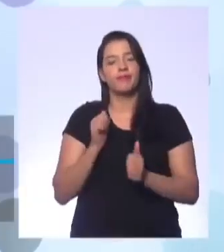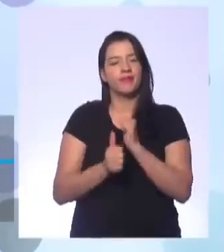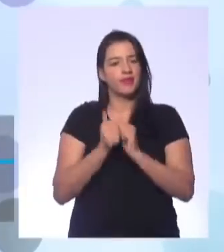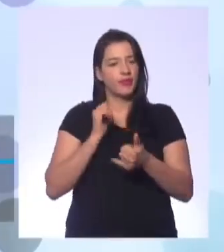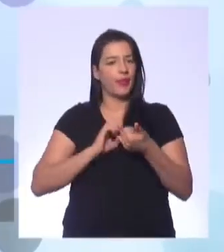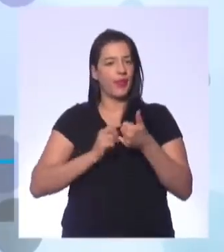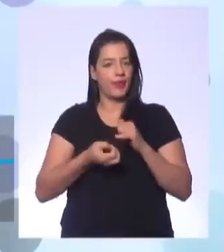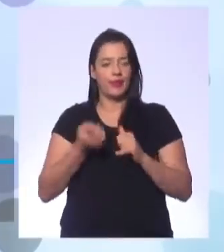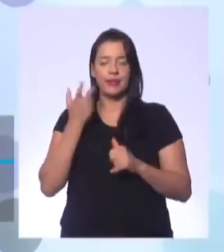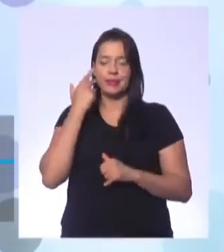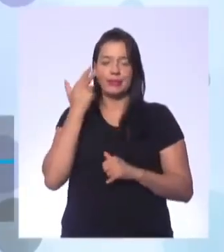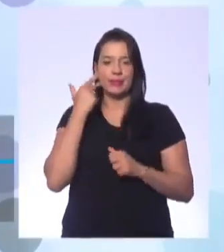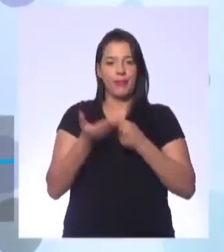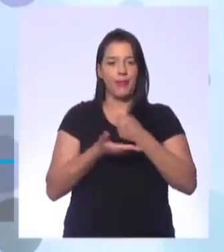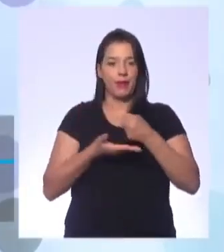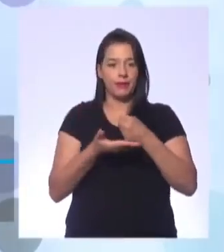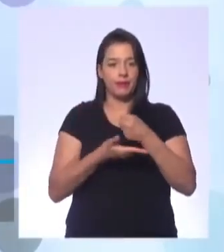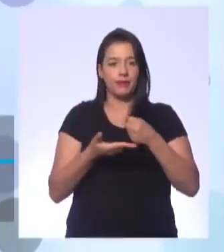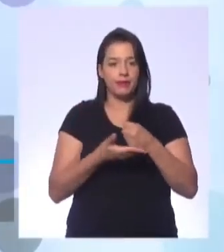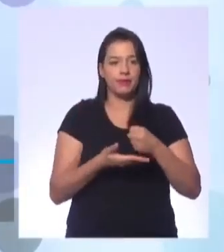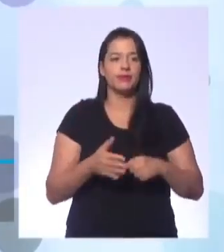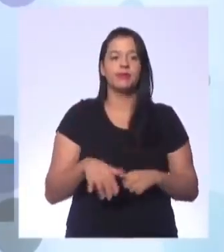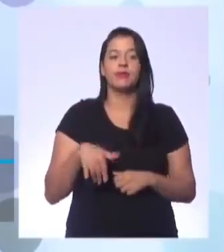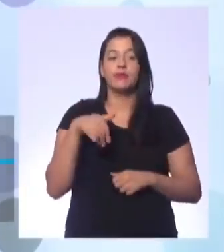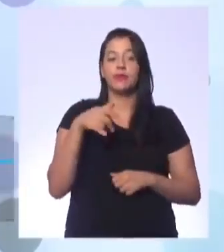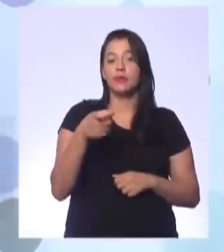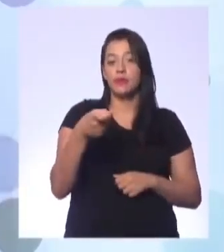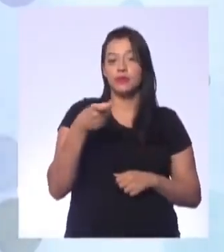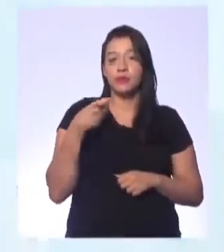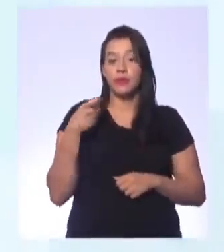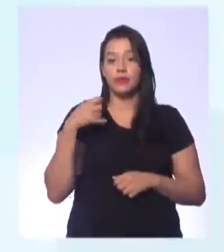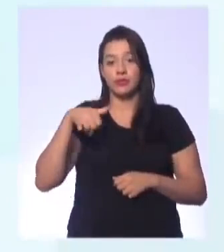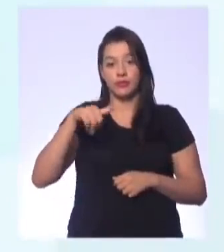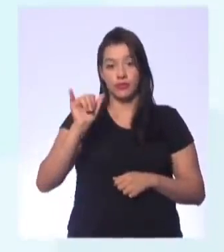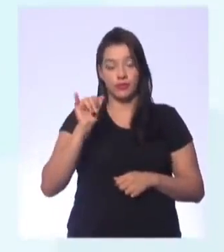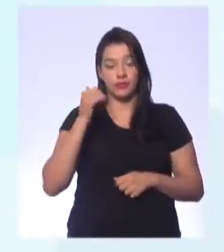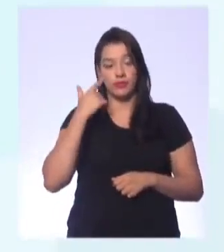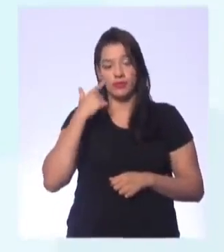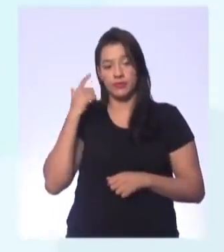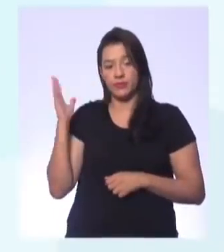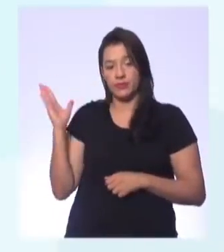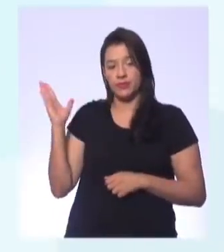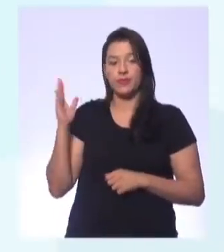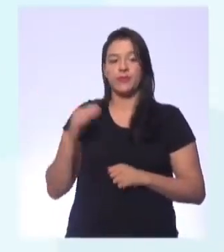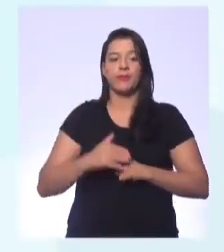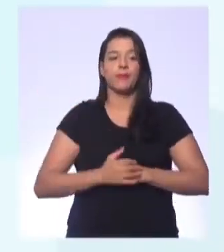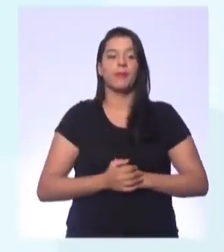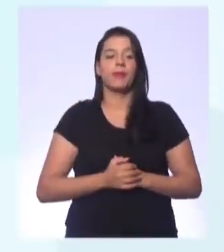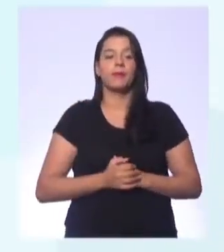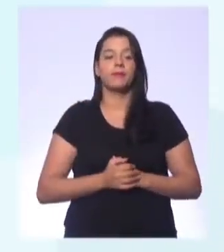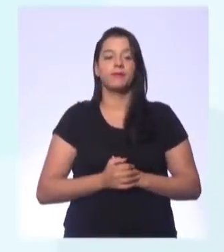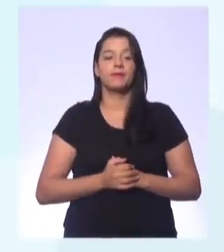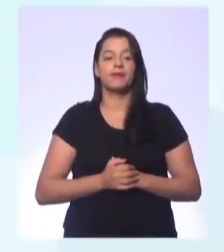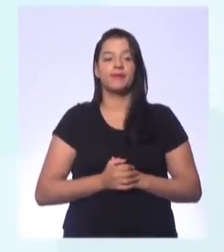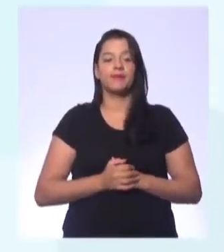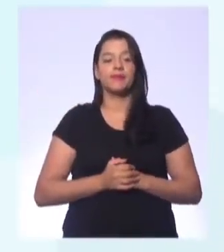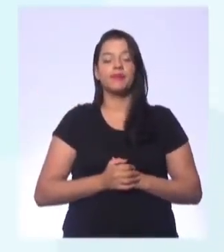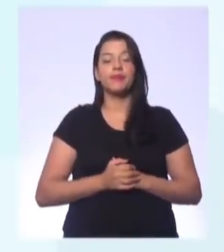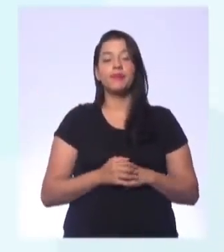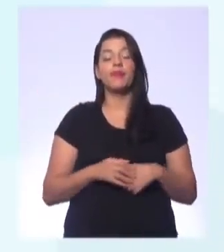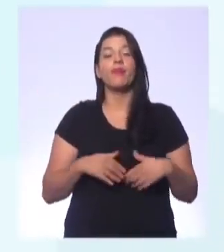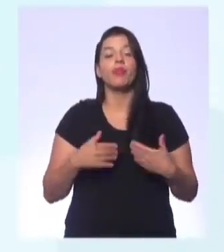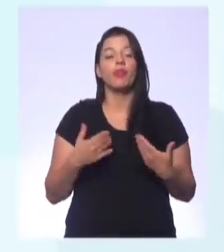Osmar disse né a professora Andréia também no xly então na telinha de vocês vão aparecer a resolução que a seguinte